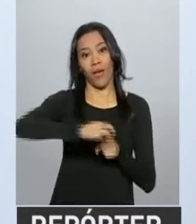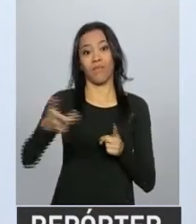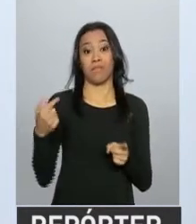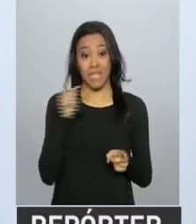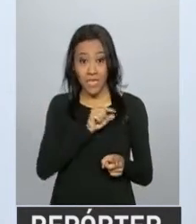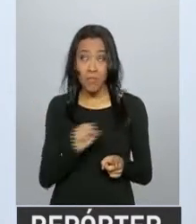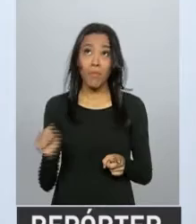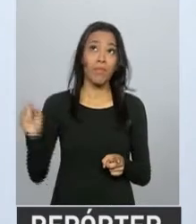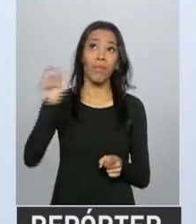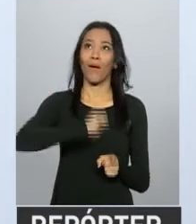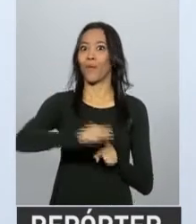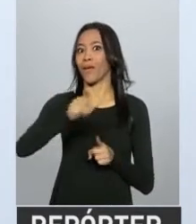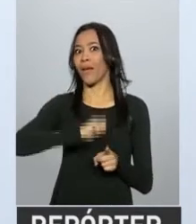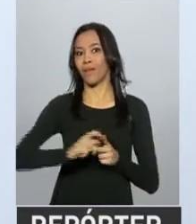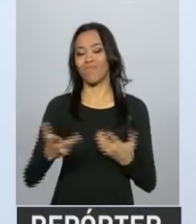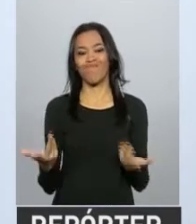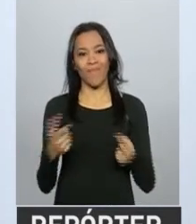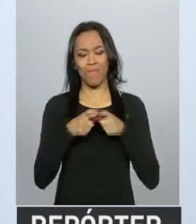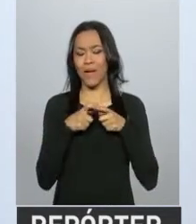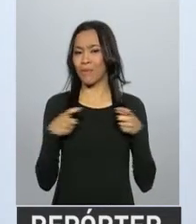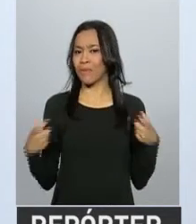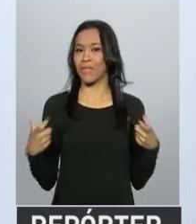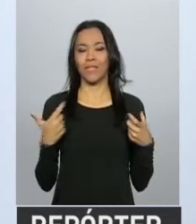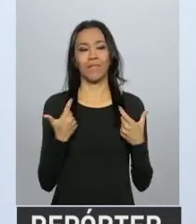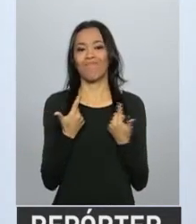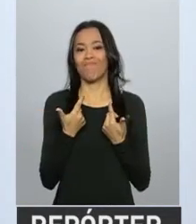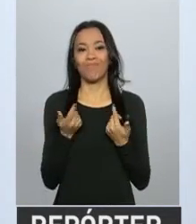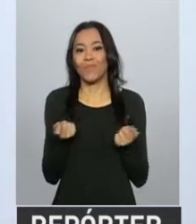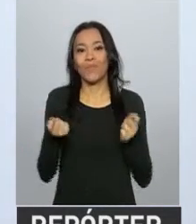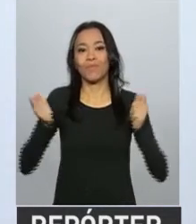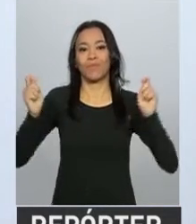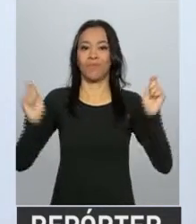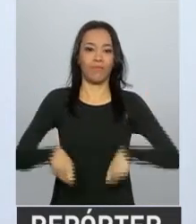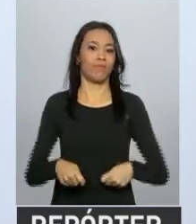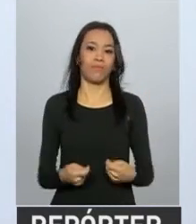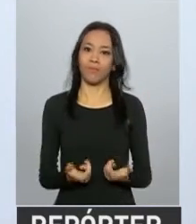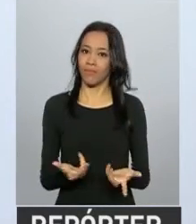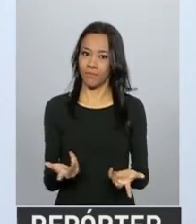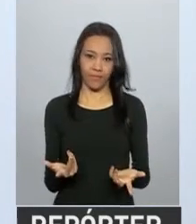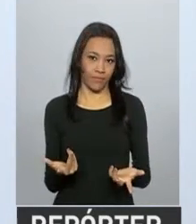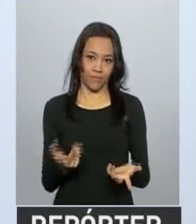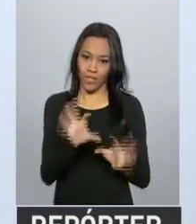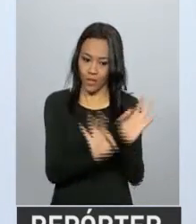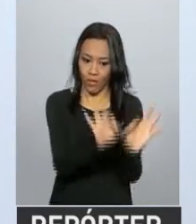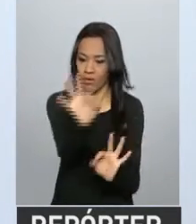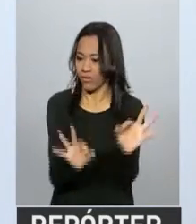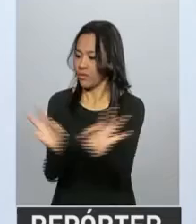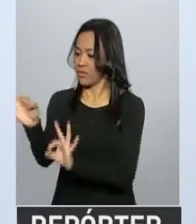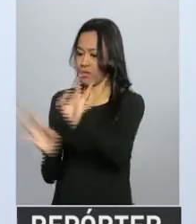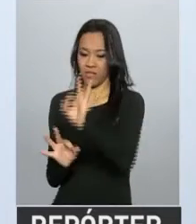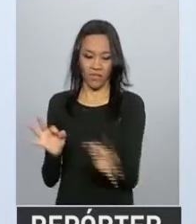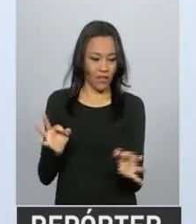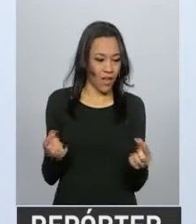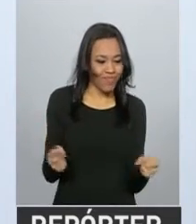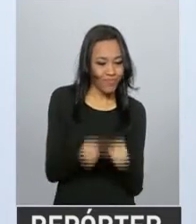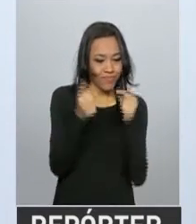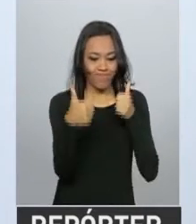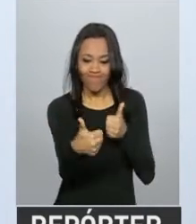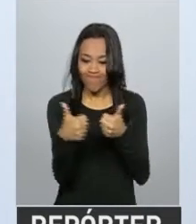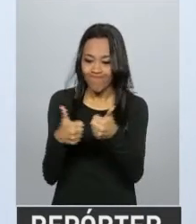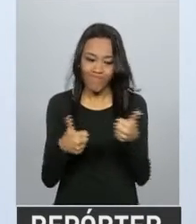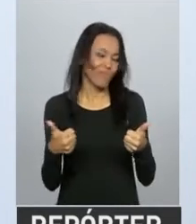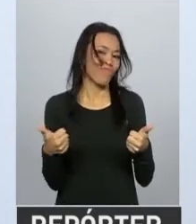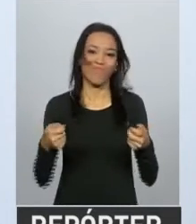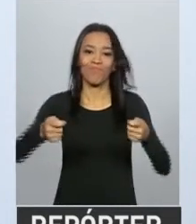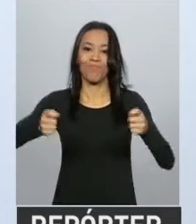alugados a maioria deles não tem condições e não é não tem as condições adequadas pra